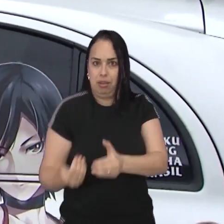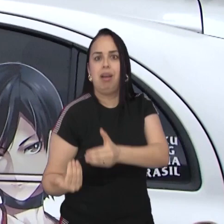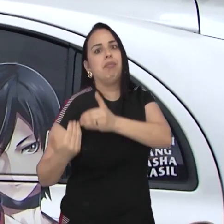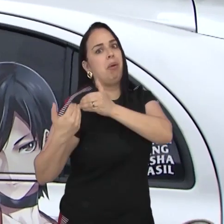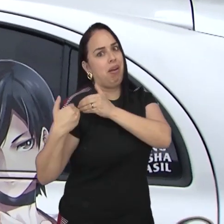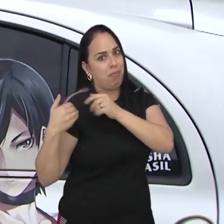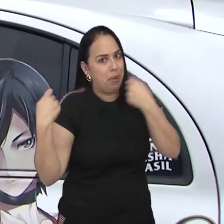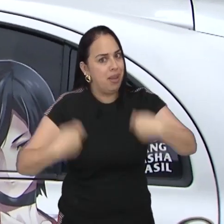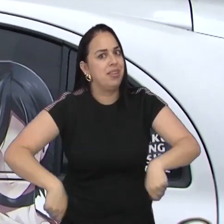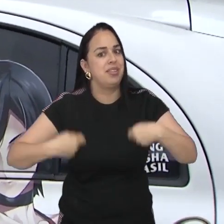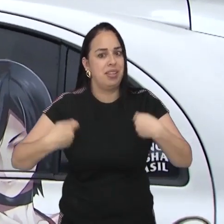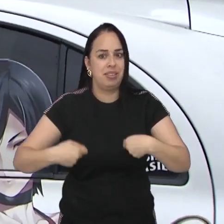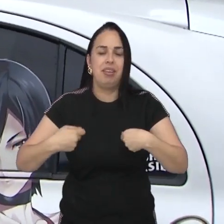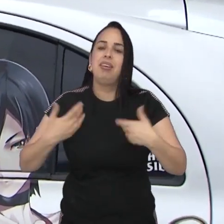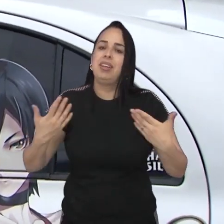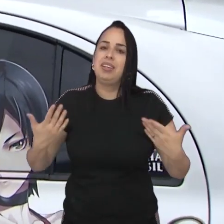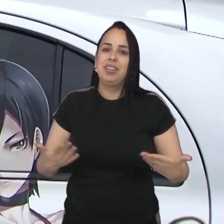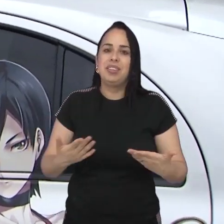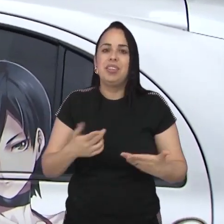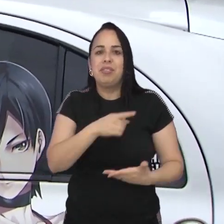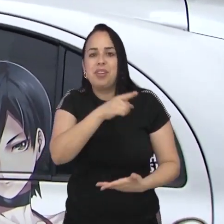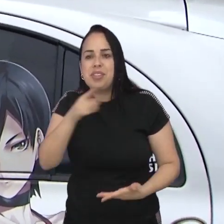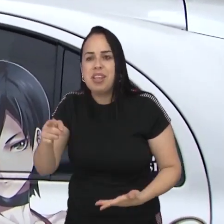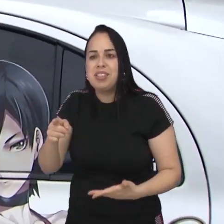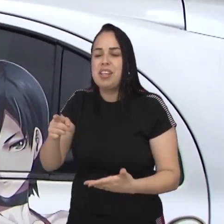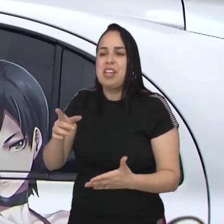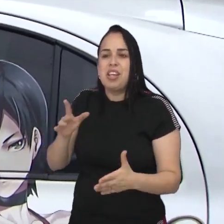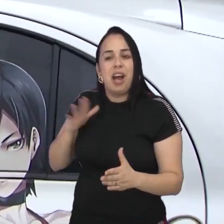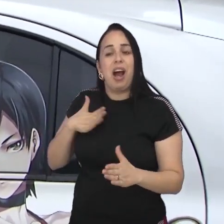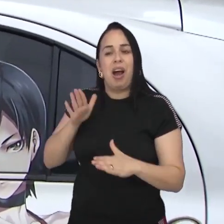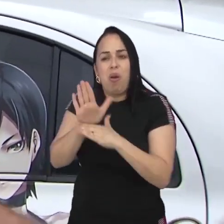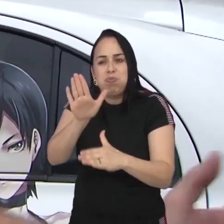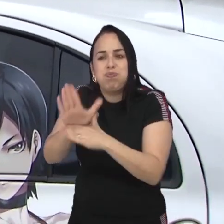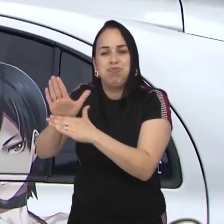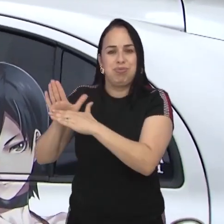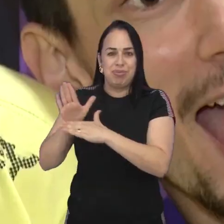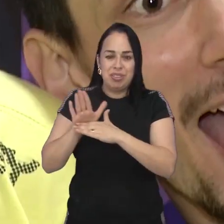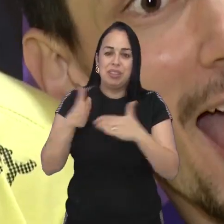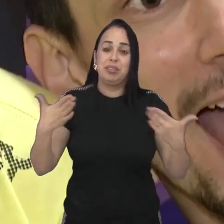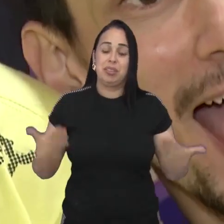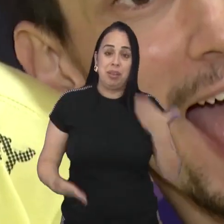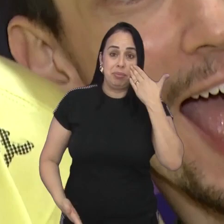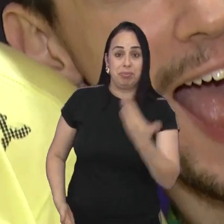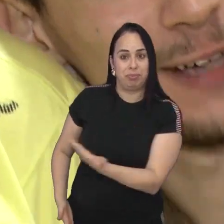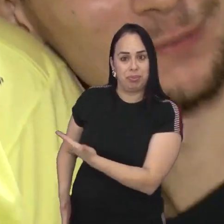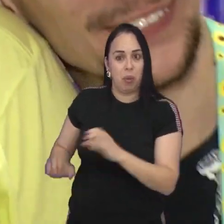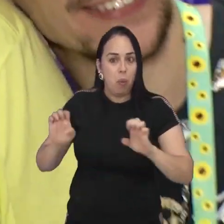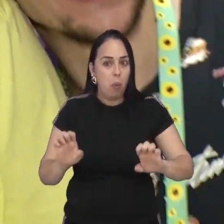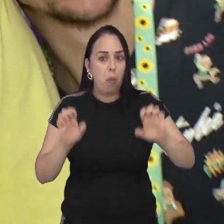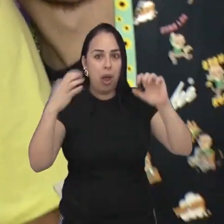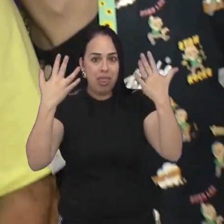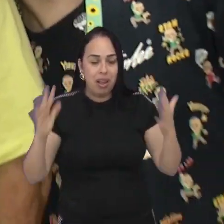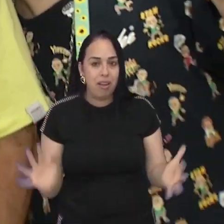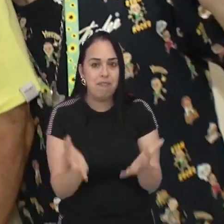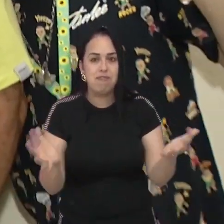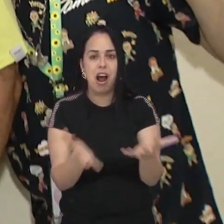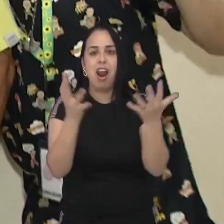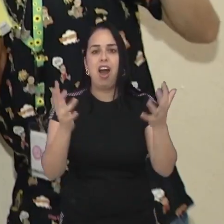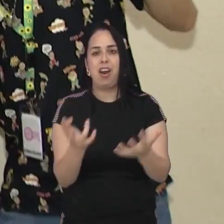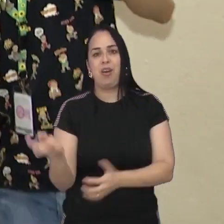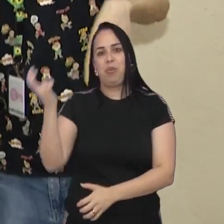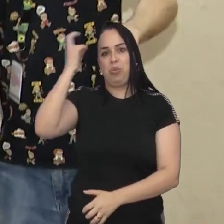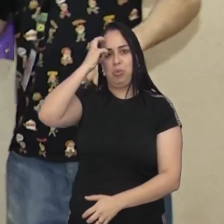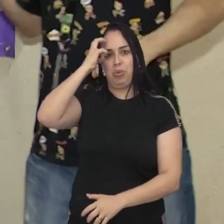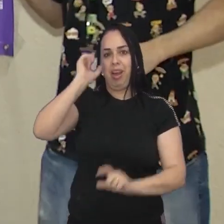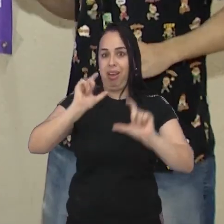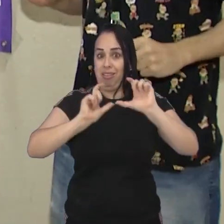E quem disse que isso é problema meu? Aguenta aí, Mary Jane! E por aí vai. Para Manolo, eventos que valorizam a